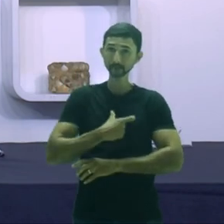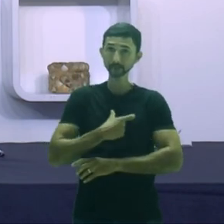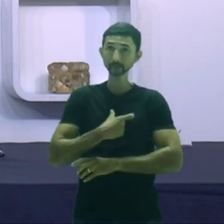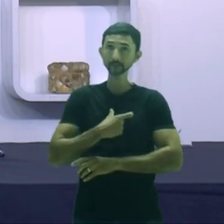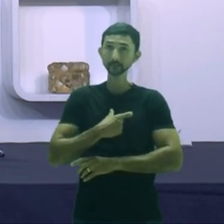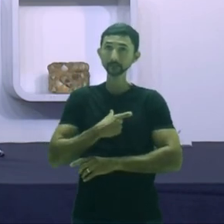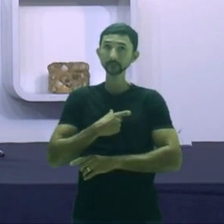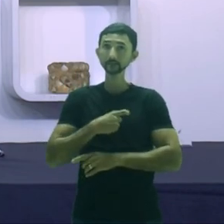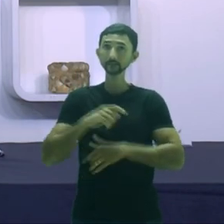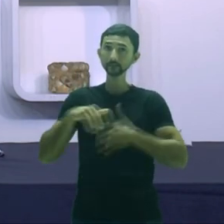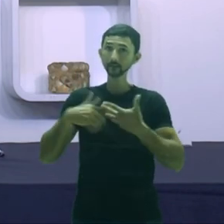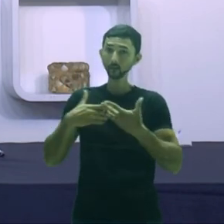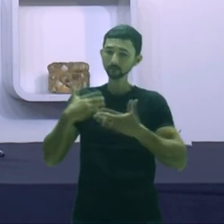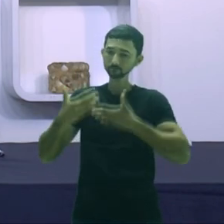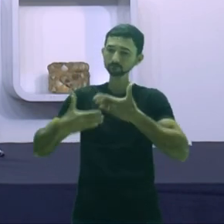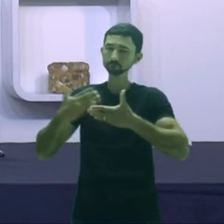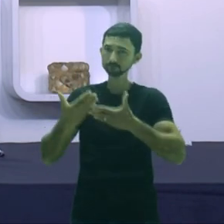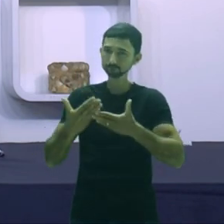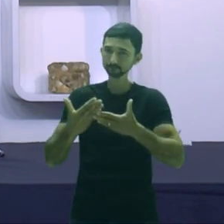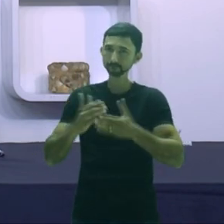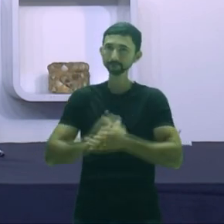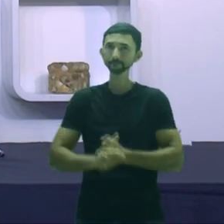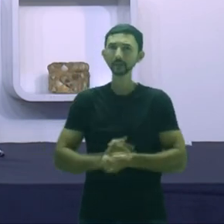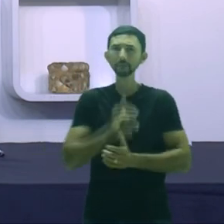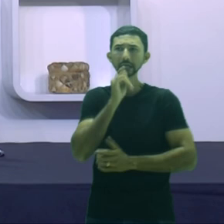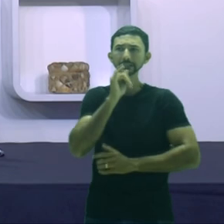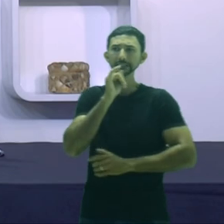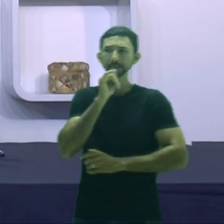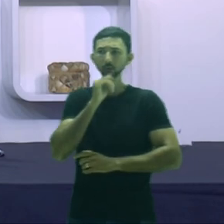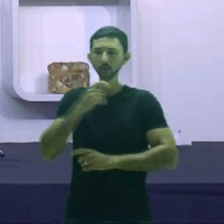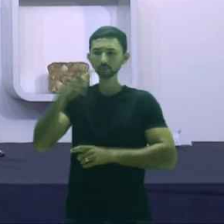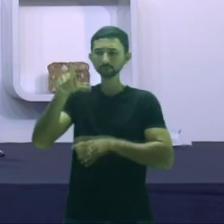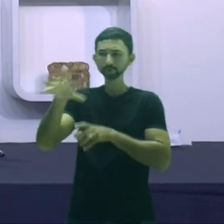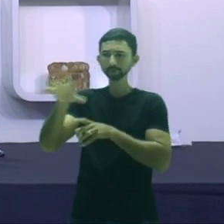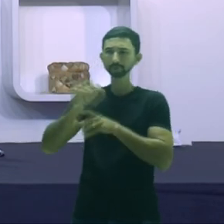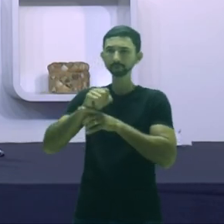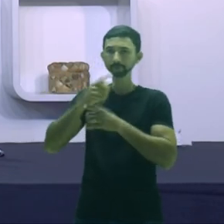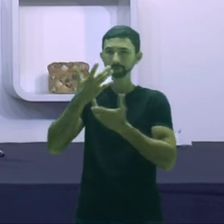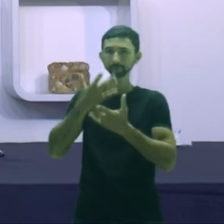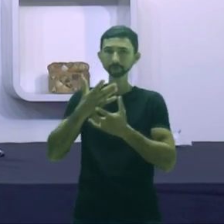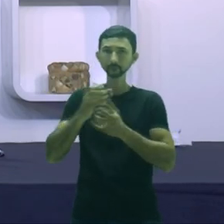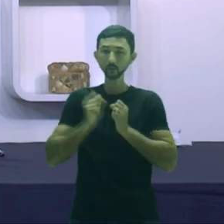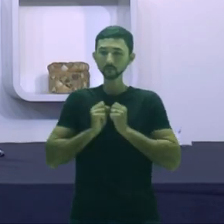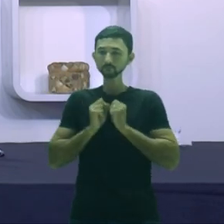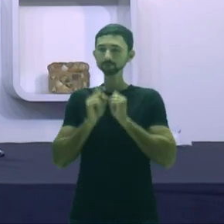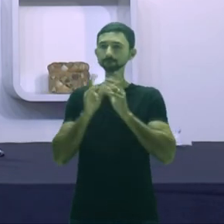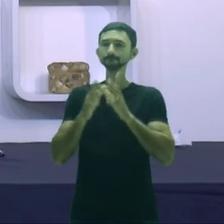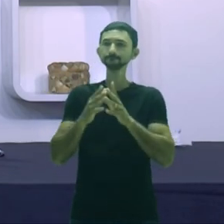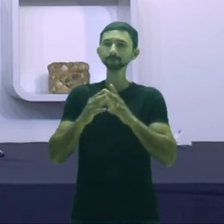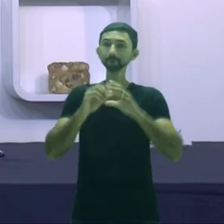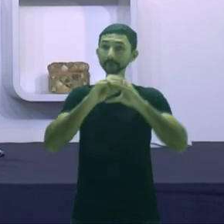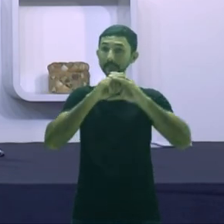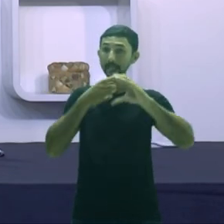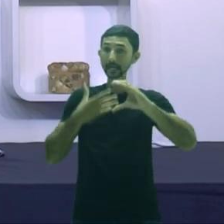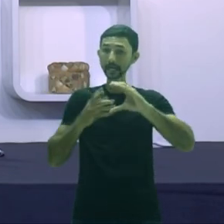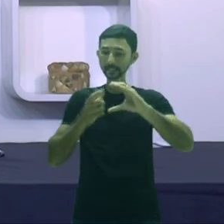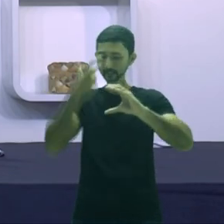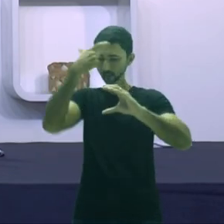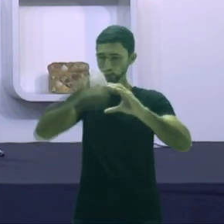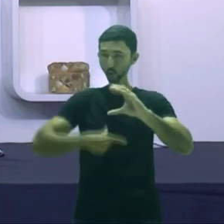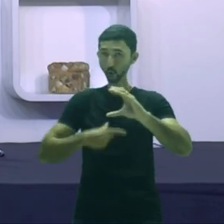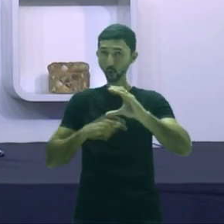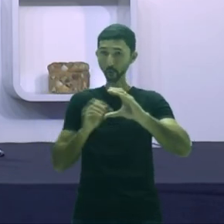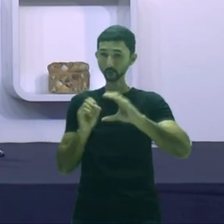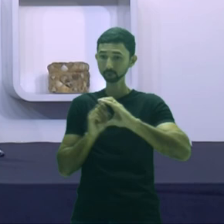que são recessivos, né? Quando é que o caráter é dominante? Quando ele tende a se expressar, né? Quando ele se expressa. E quando